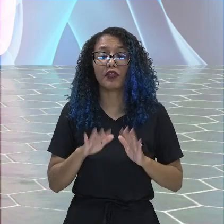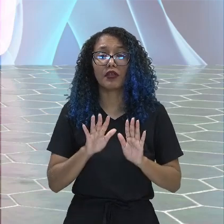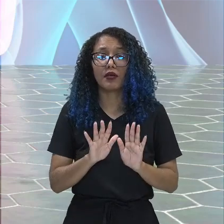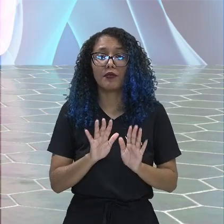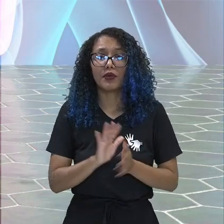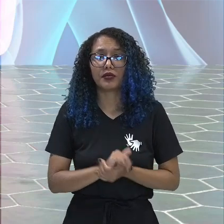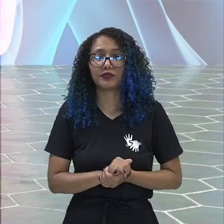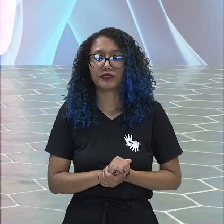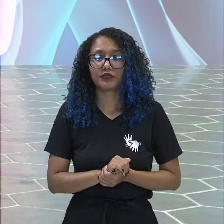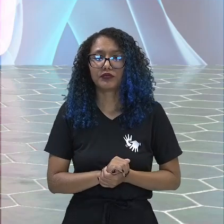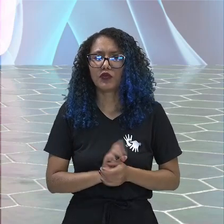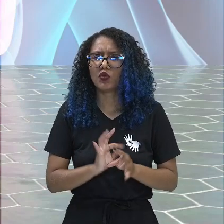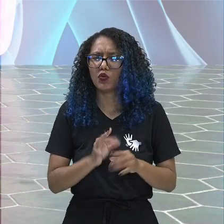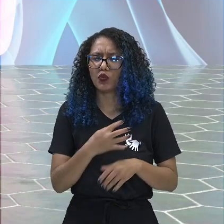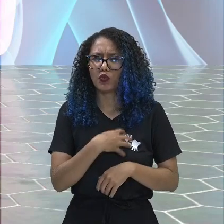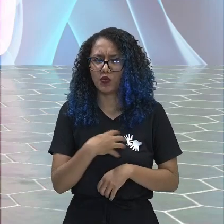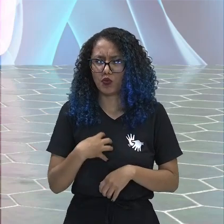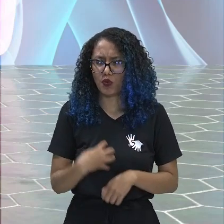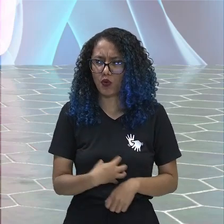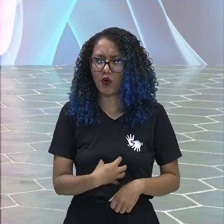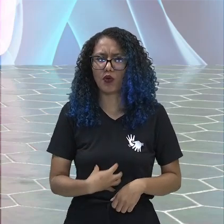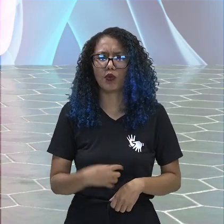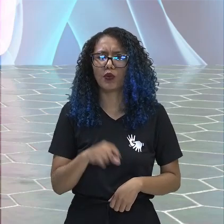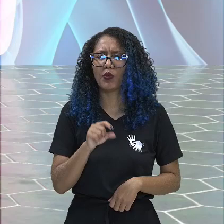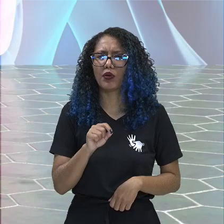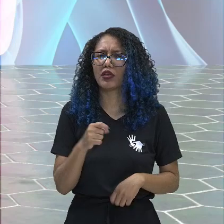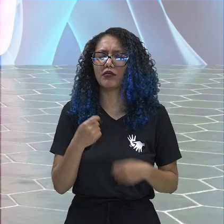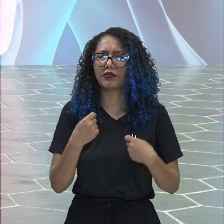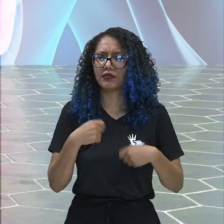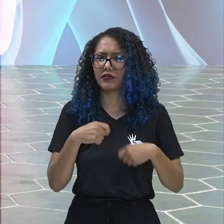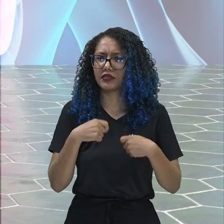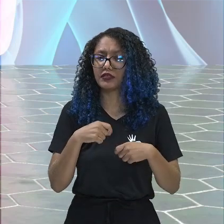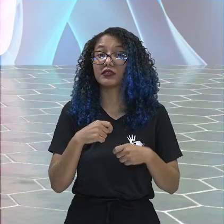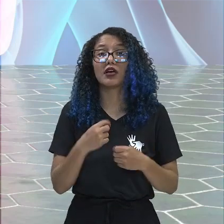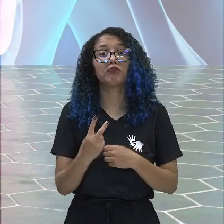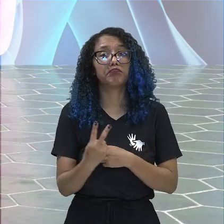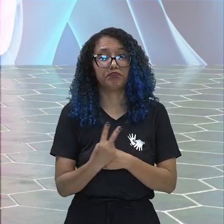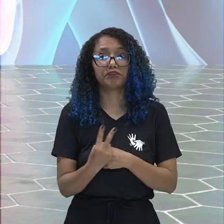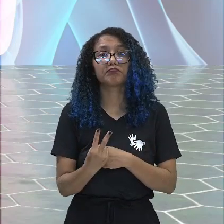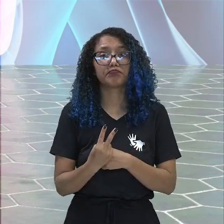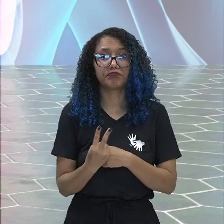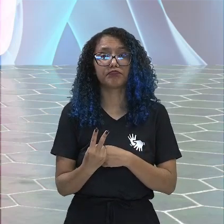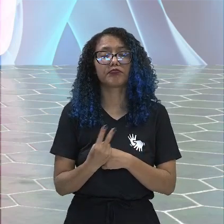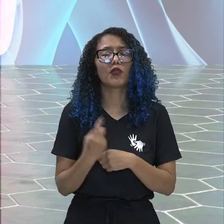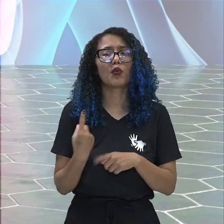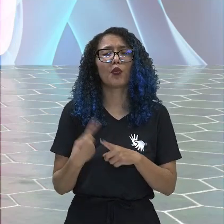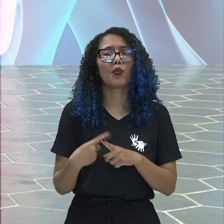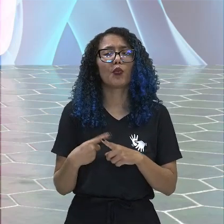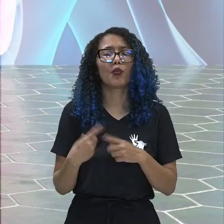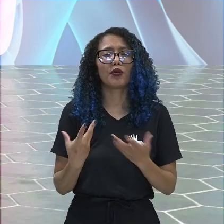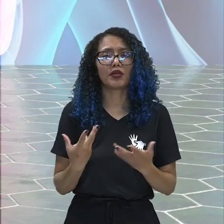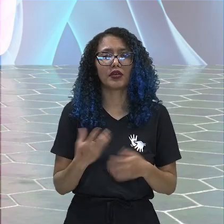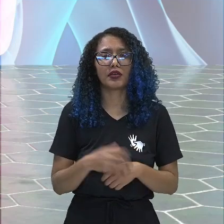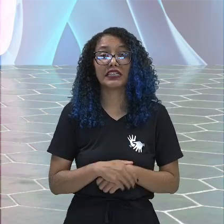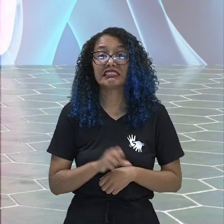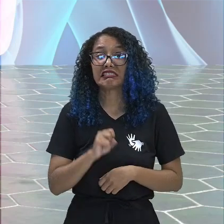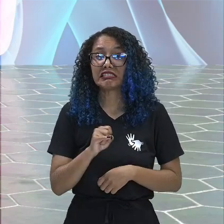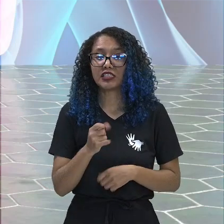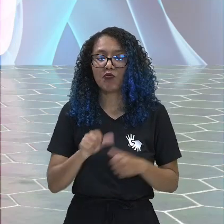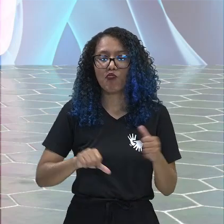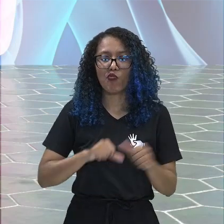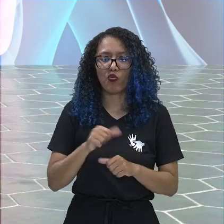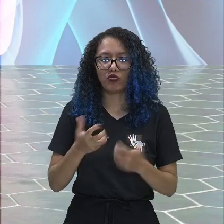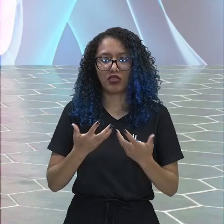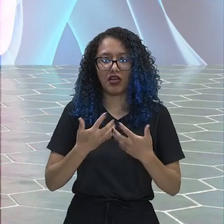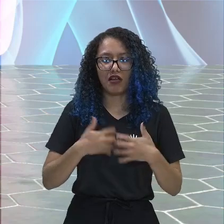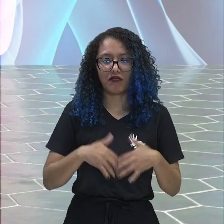todos esses órgãos do sistema respiratório, ele precisa ser cuidado, porque o funcionamento, a alteração